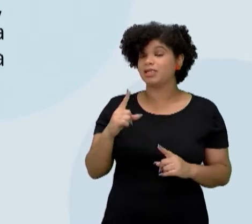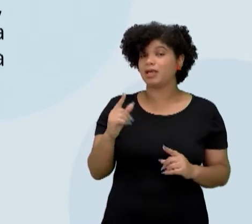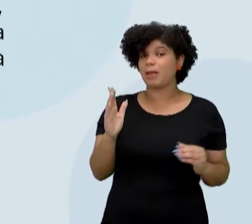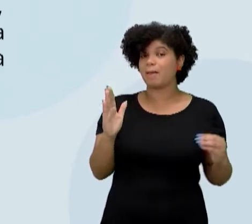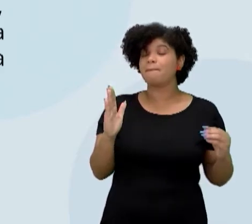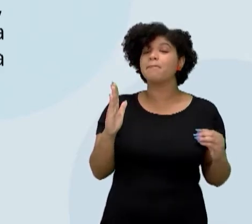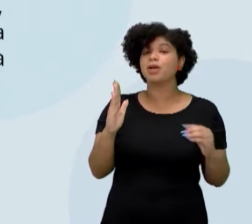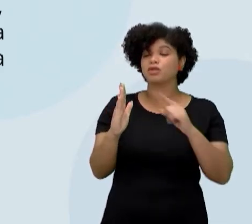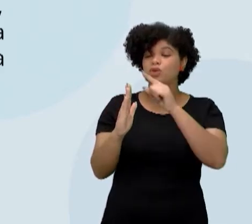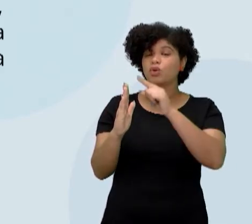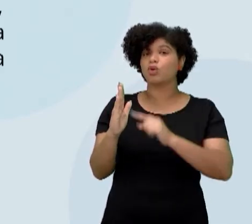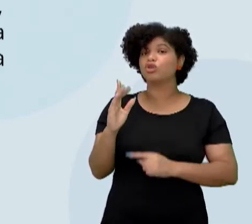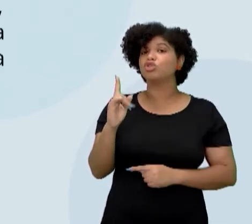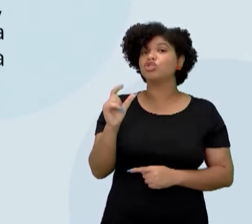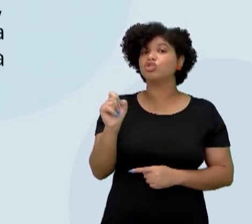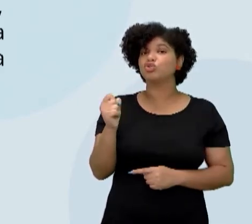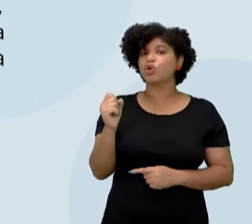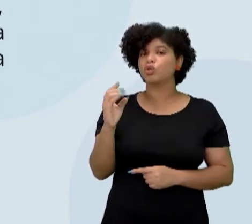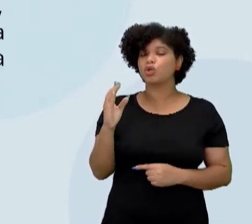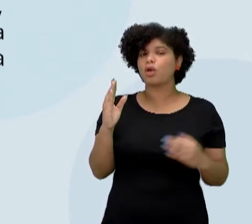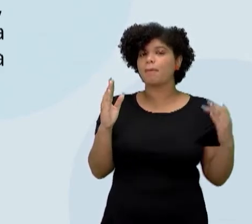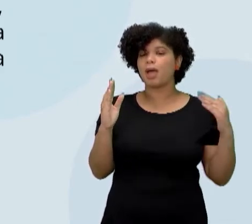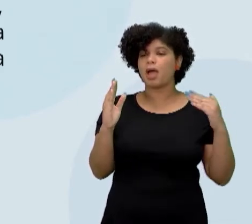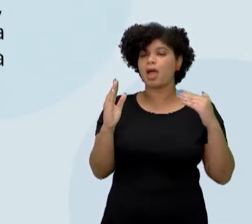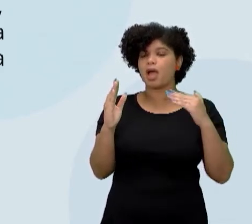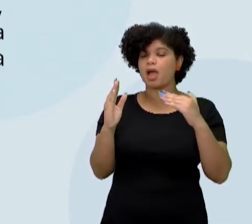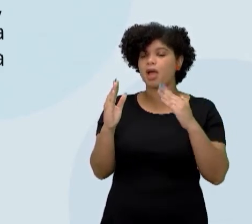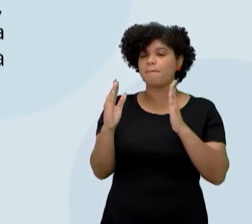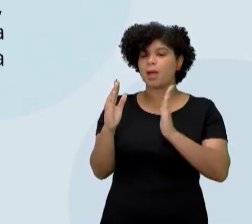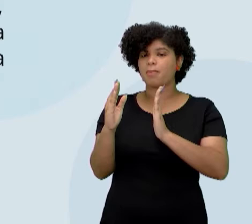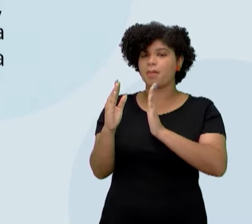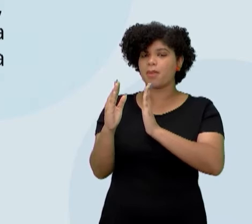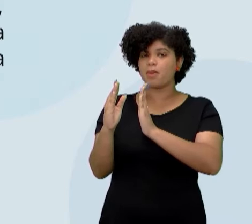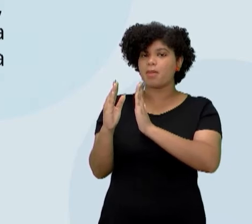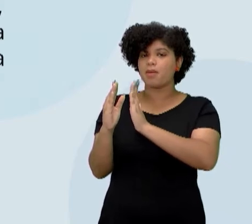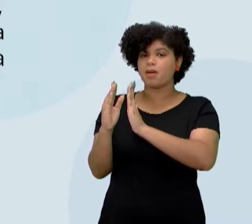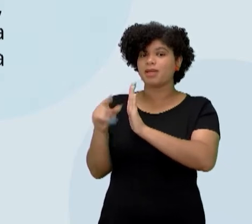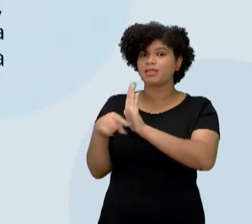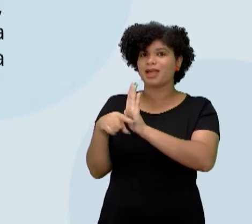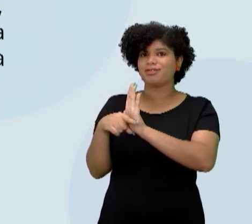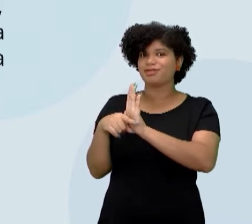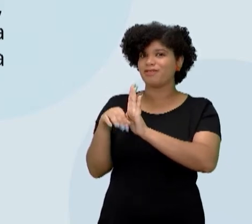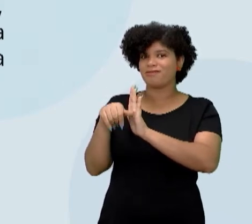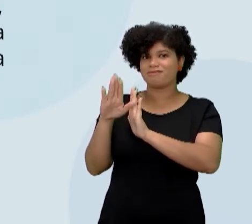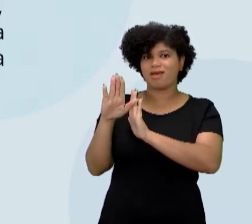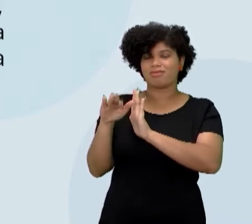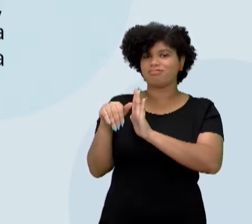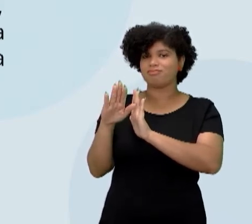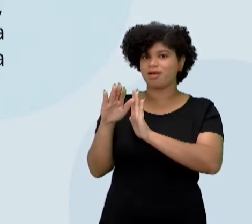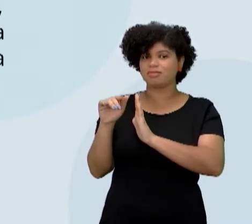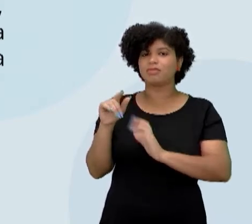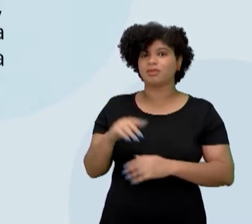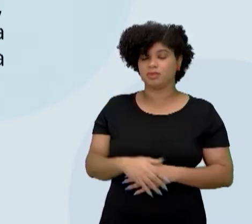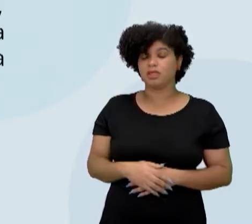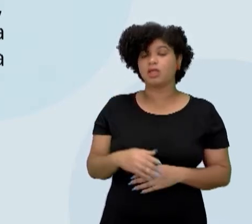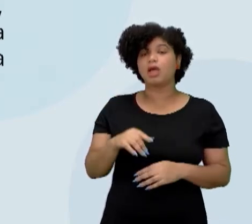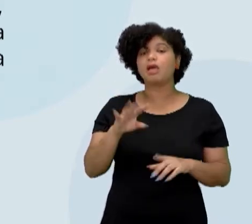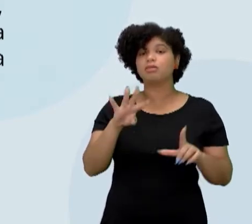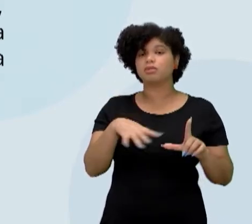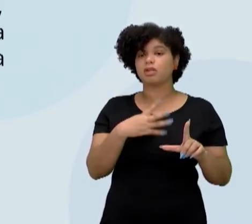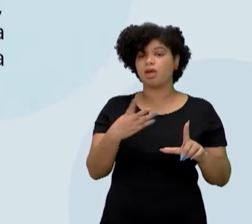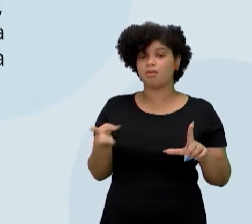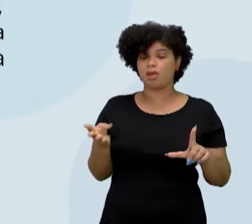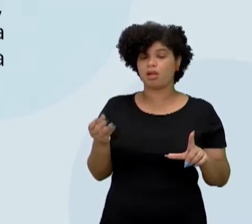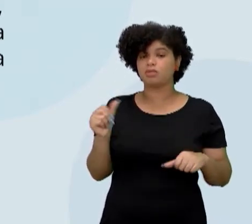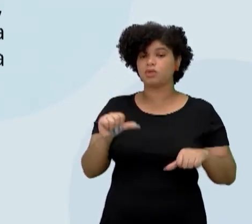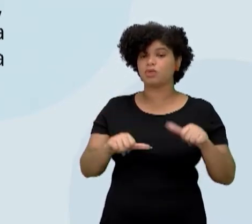18, mais eletronegativo essa substância é. Então, as tabelas periódicas atuais, eu já tinha comentado com vocês,